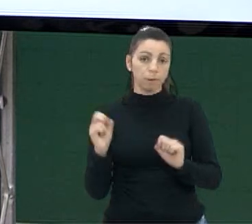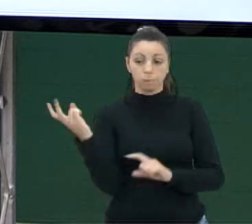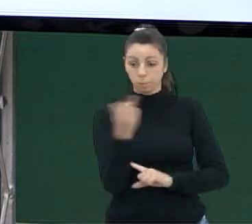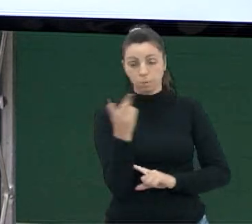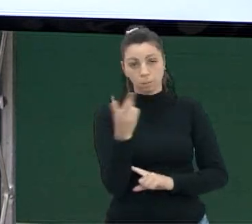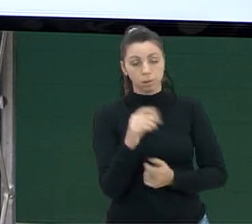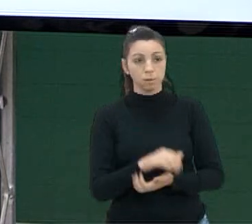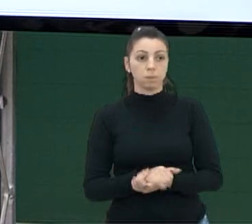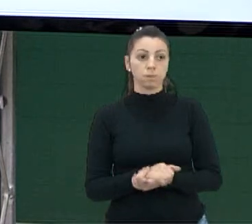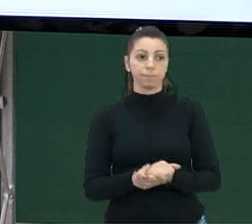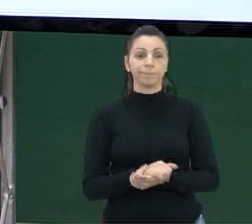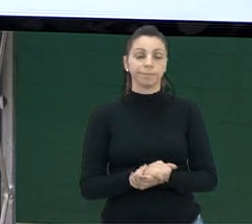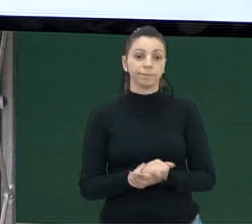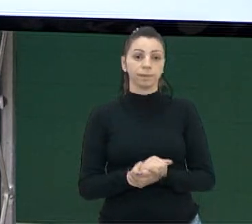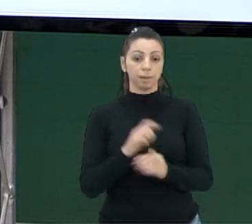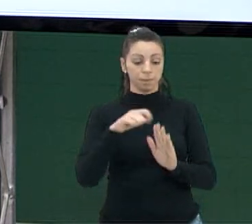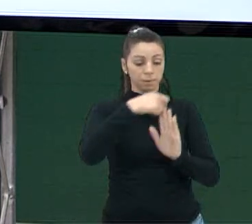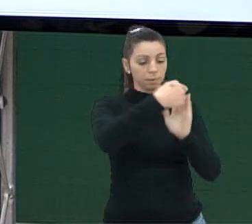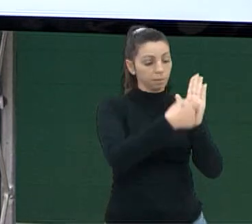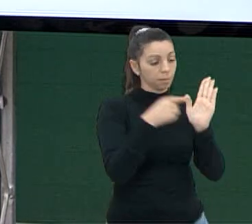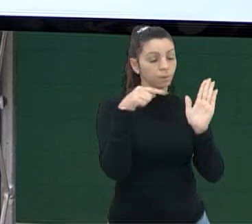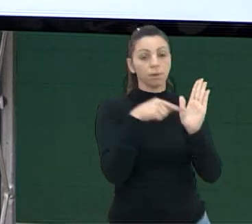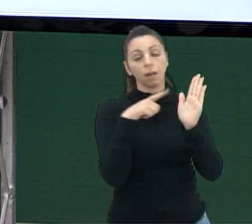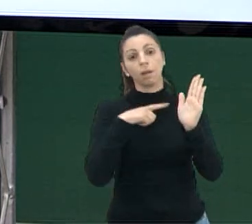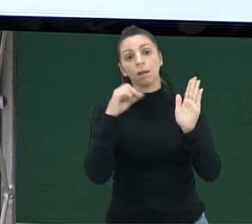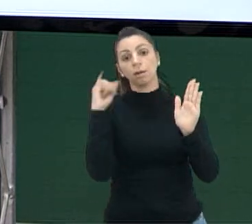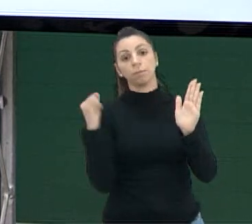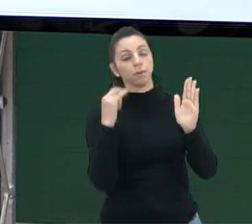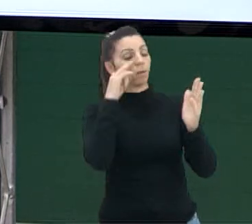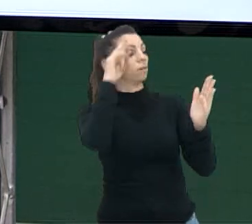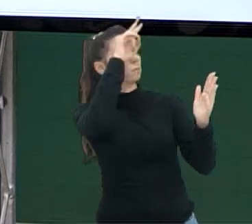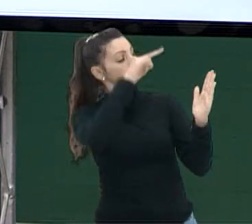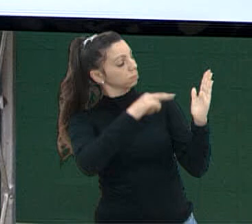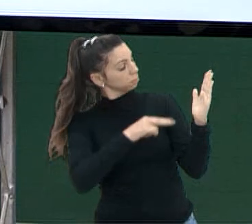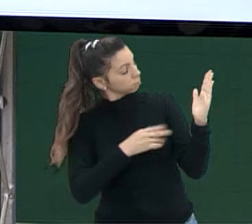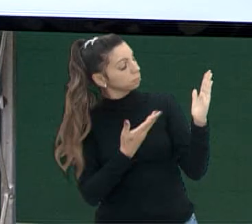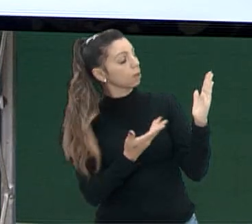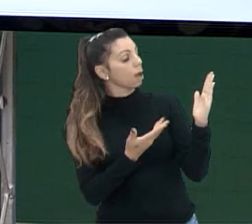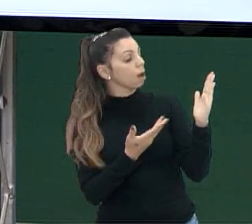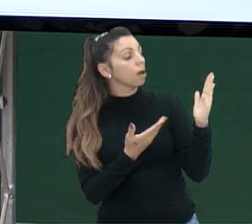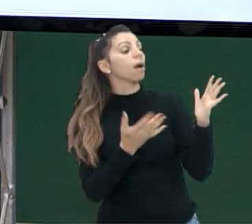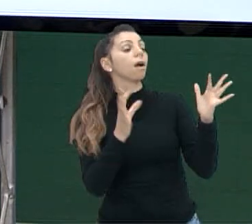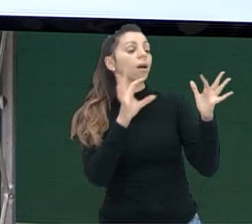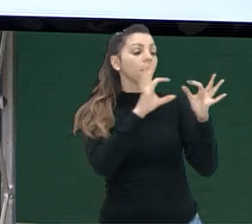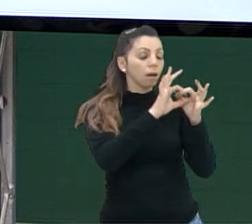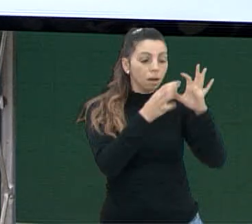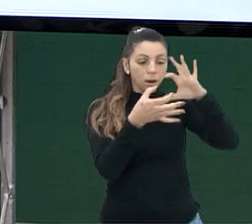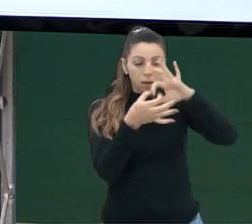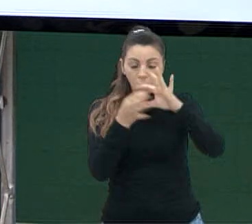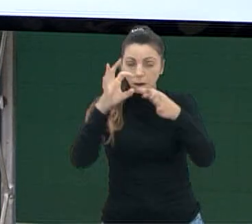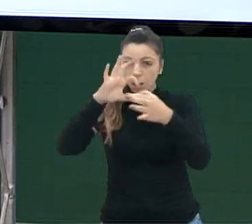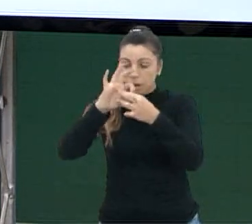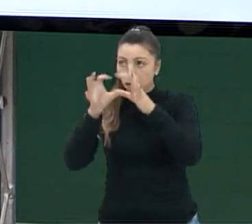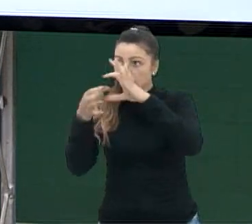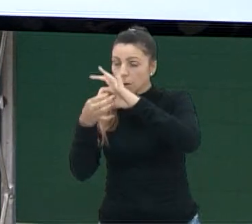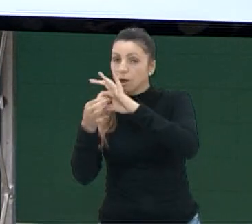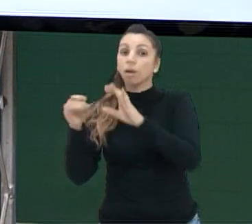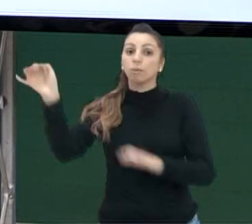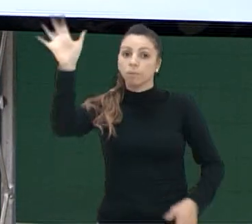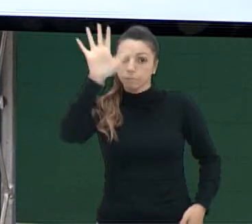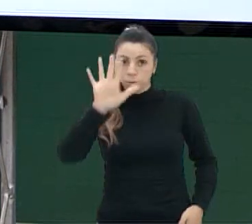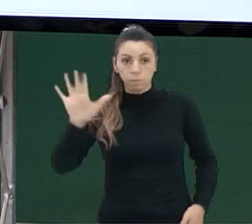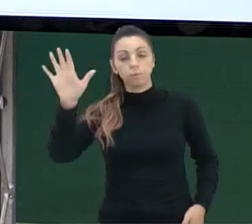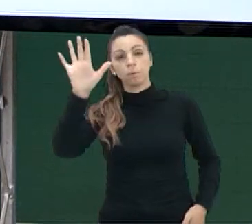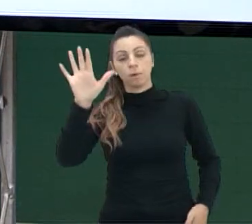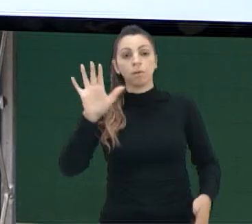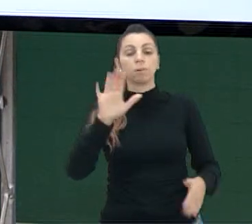vem o texto, é importante você ler tanto o que está escrito textualmente e casando isso com a parte visual, é isso que dá o